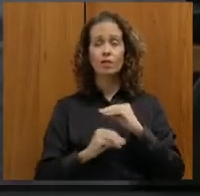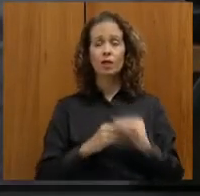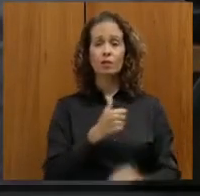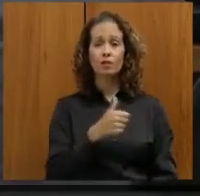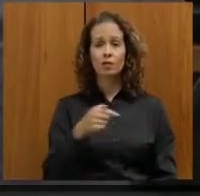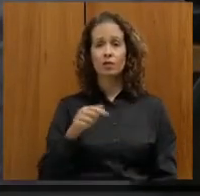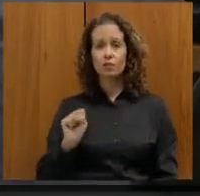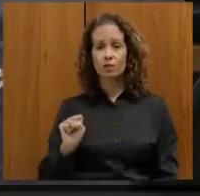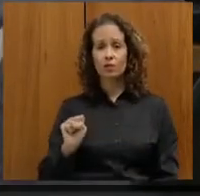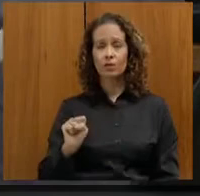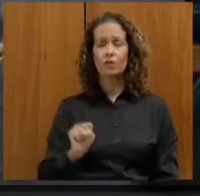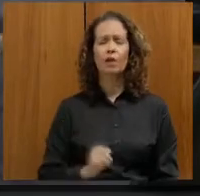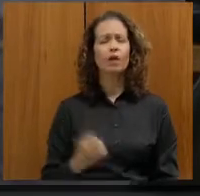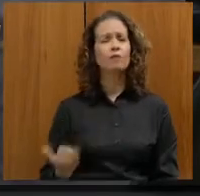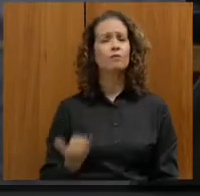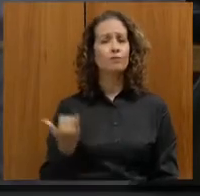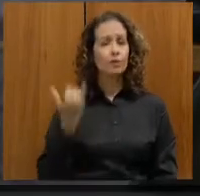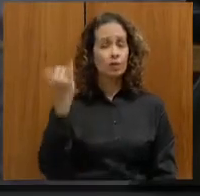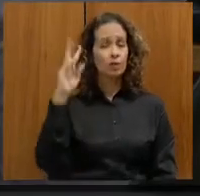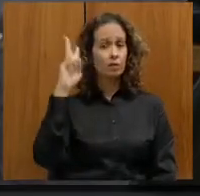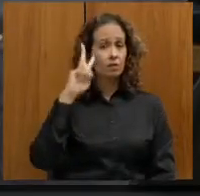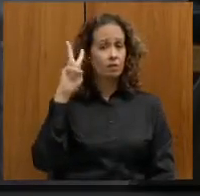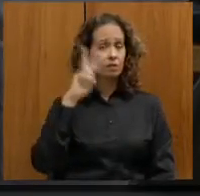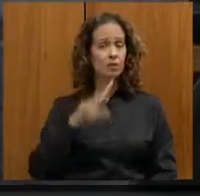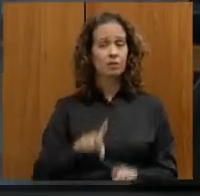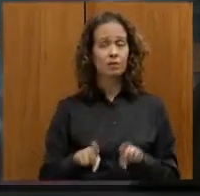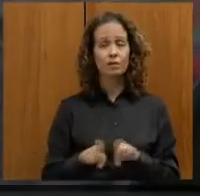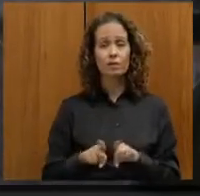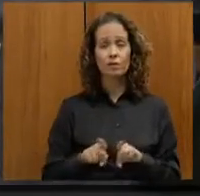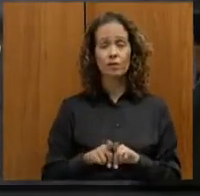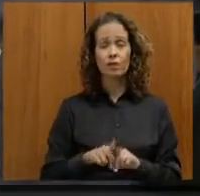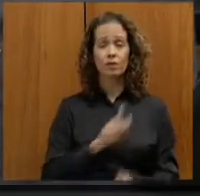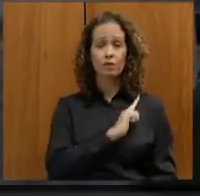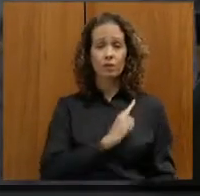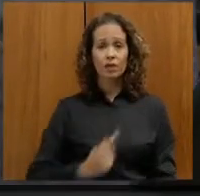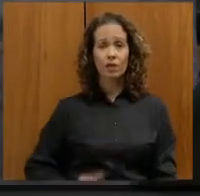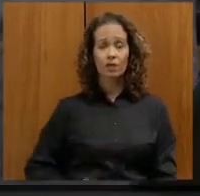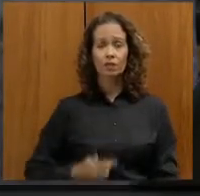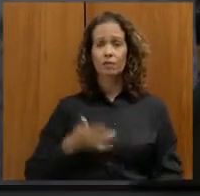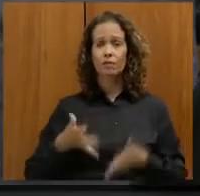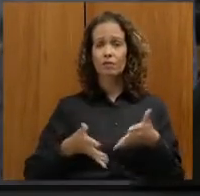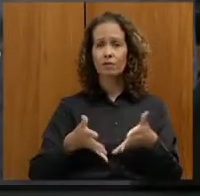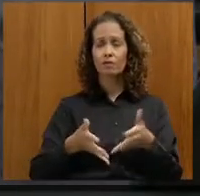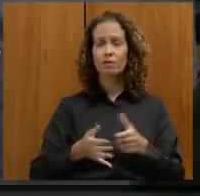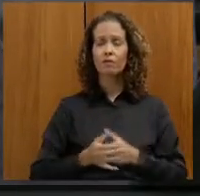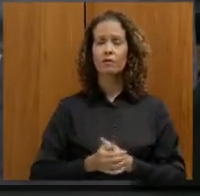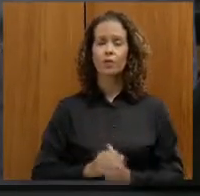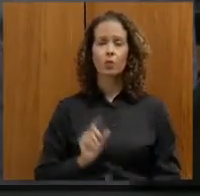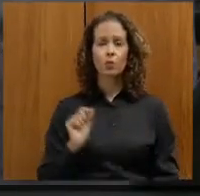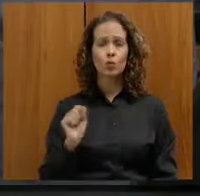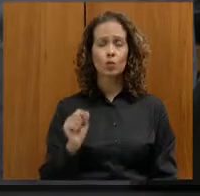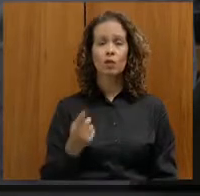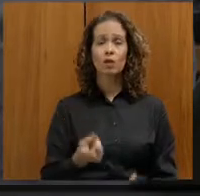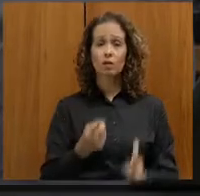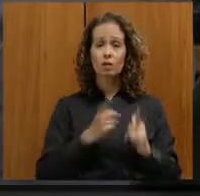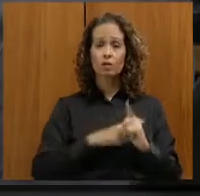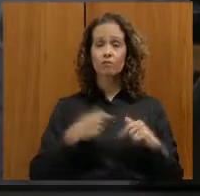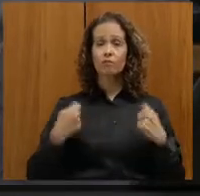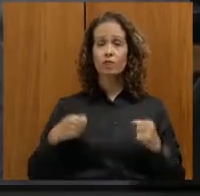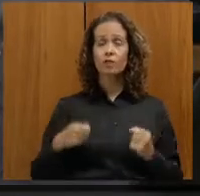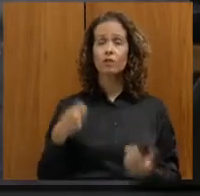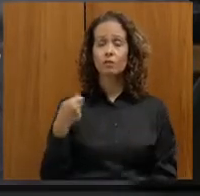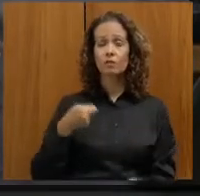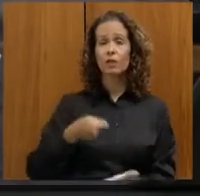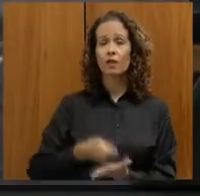178 é importante lembrar a fala do Governador no sentido de que a dívida terá que ser paga em